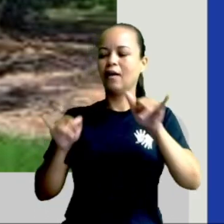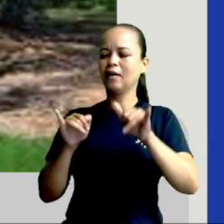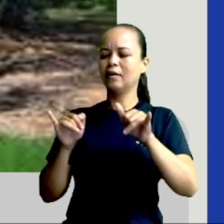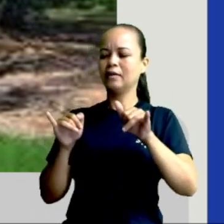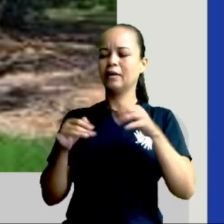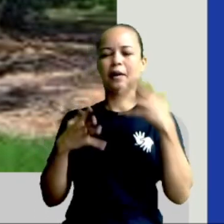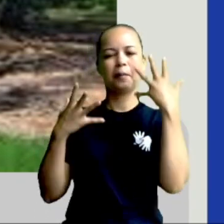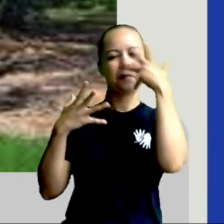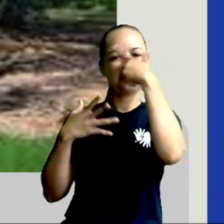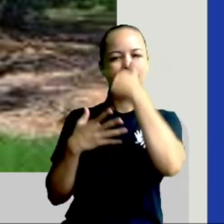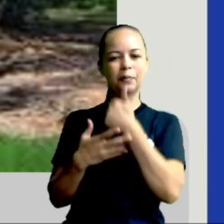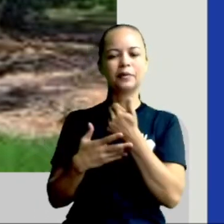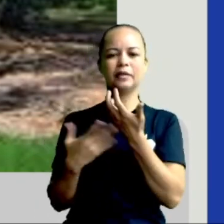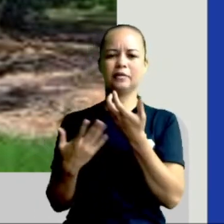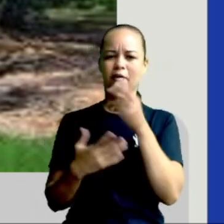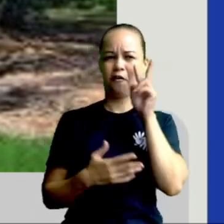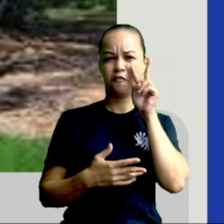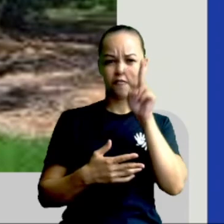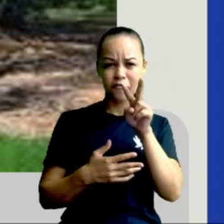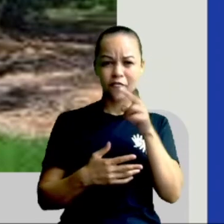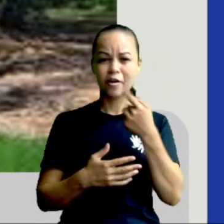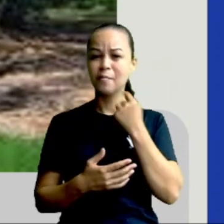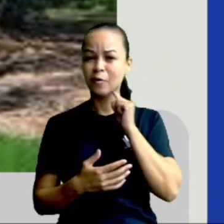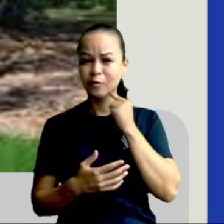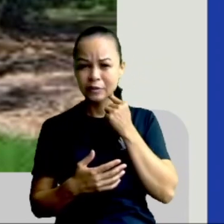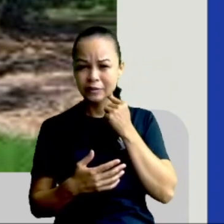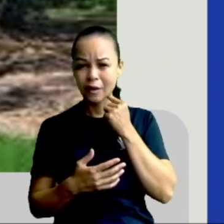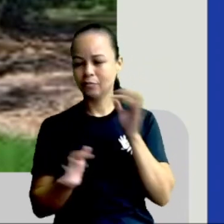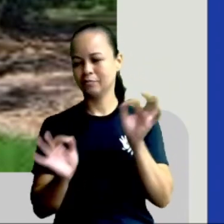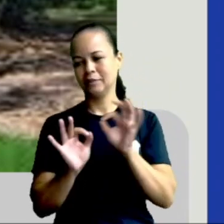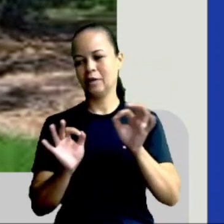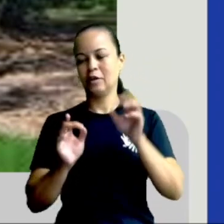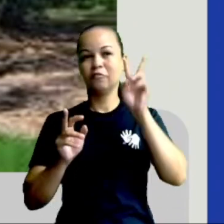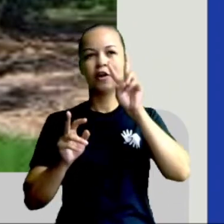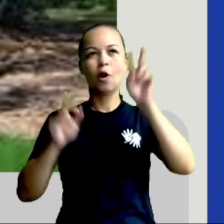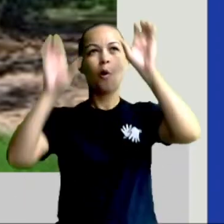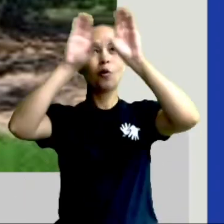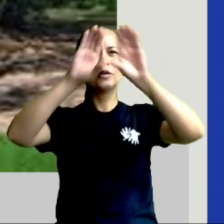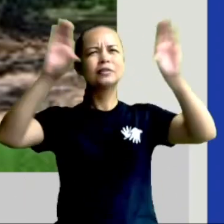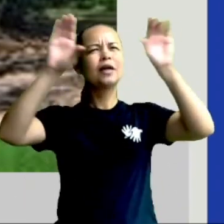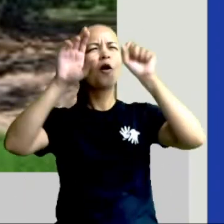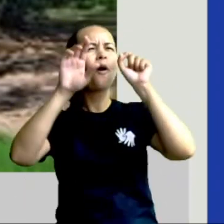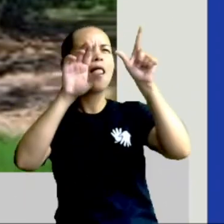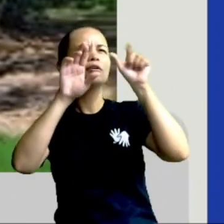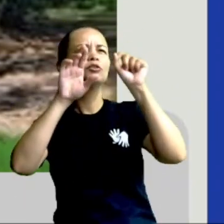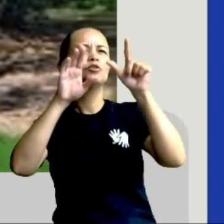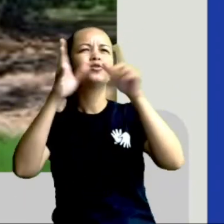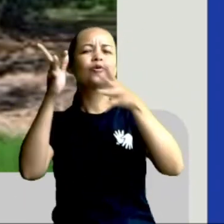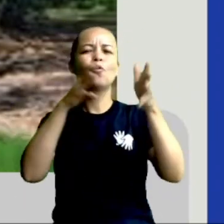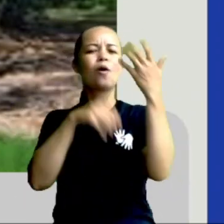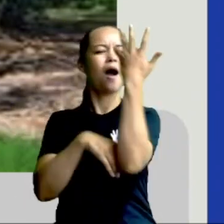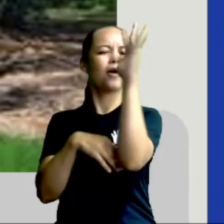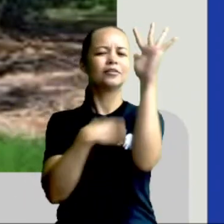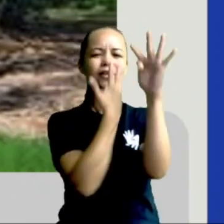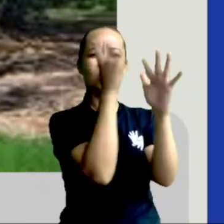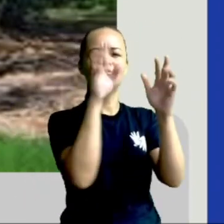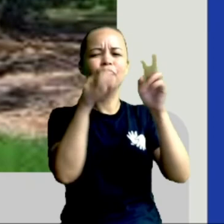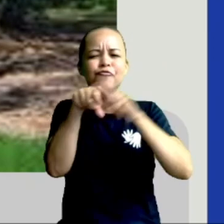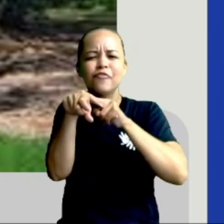né? A gente não vê poluição, a gente vê o céu bem azulzinho, as árvores todas verdes, a